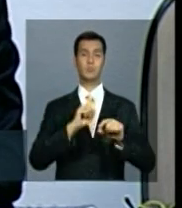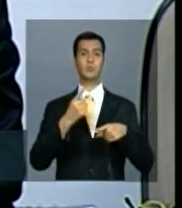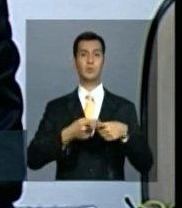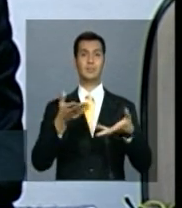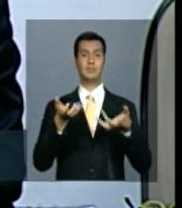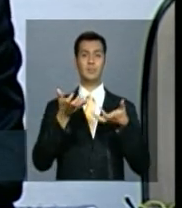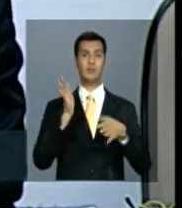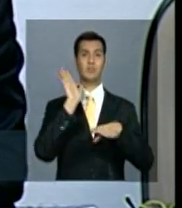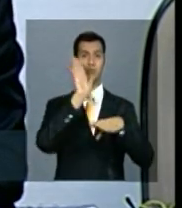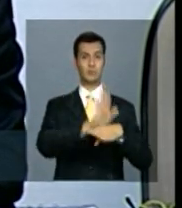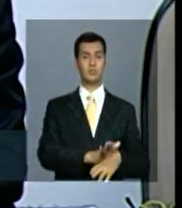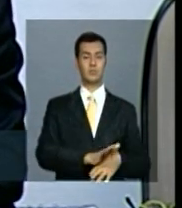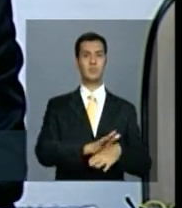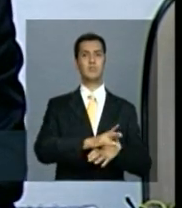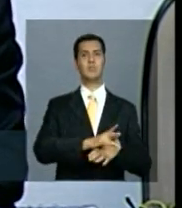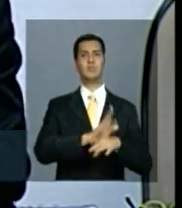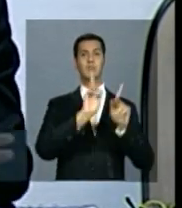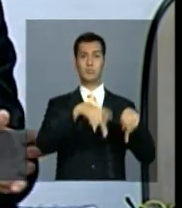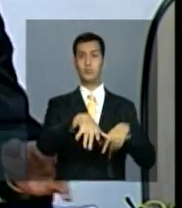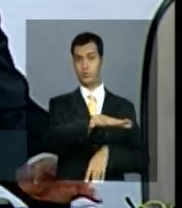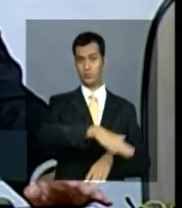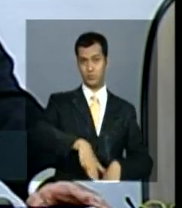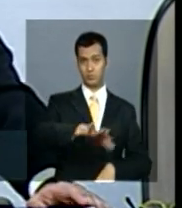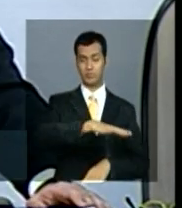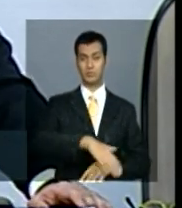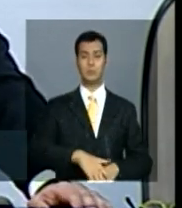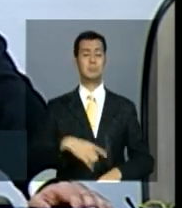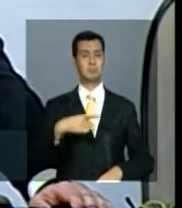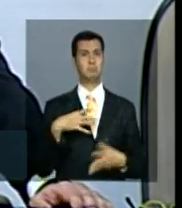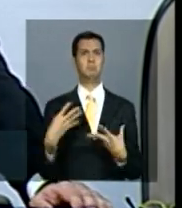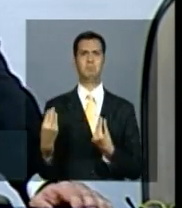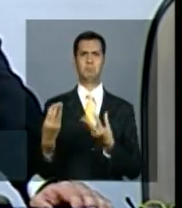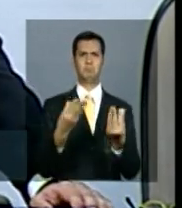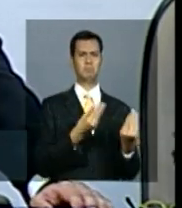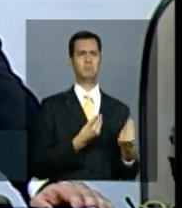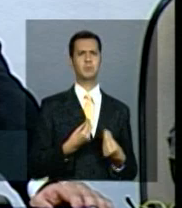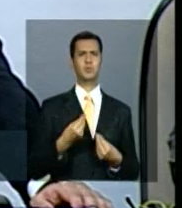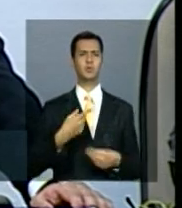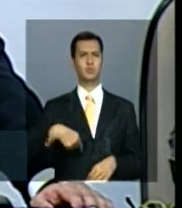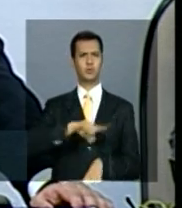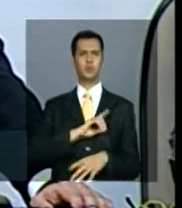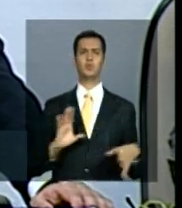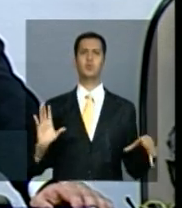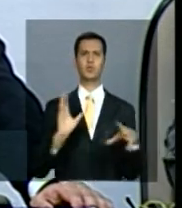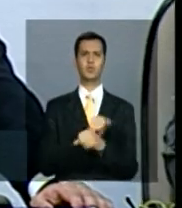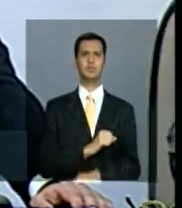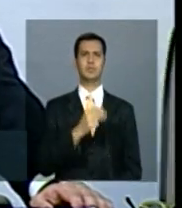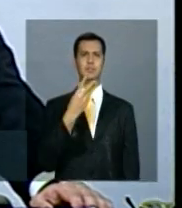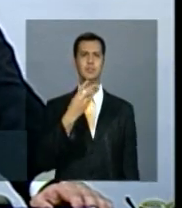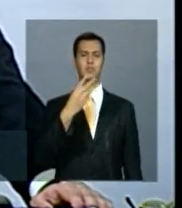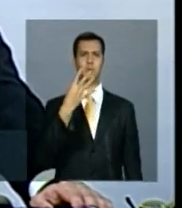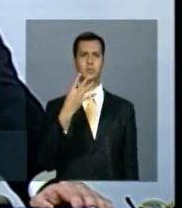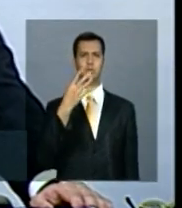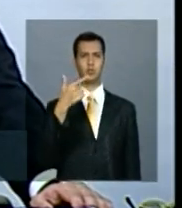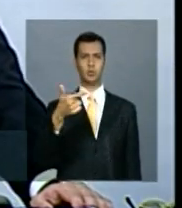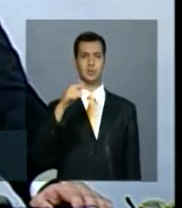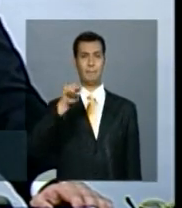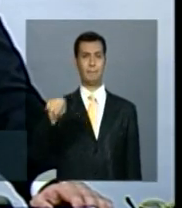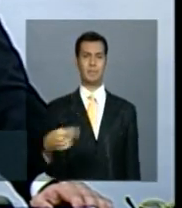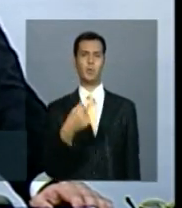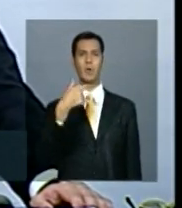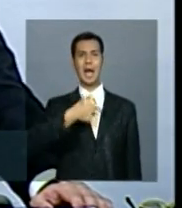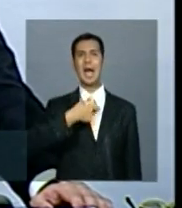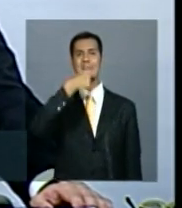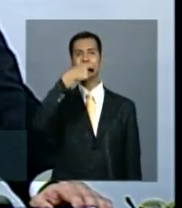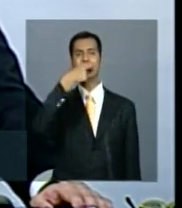pelo programa público de saúde bucal e o número bastante expressivo é termos chegado a 342.000 próteses